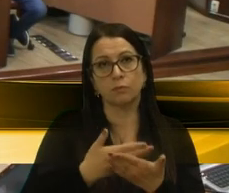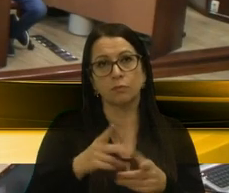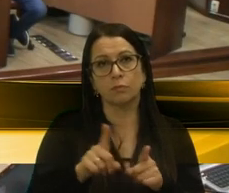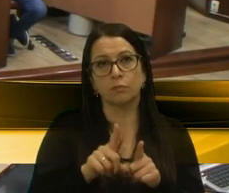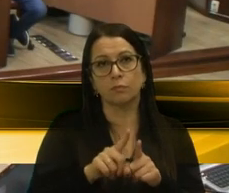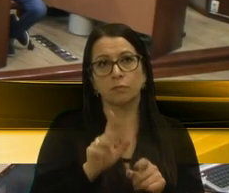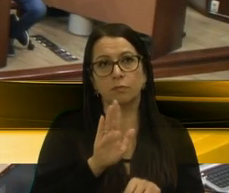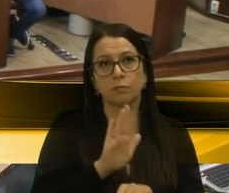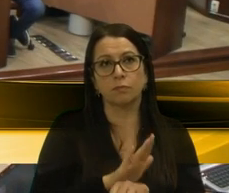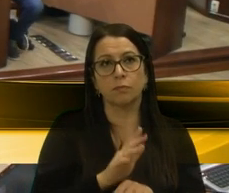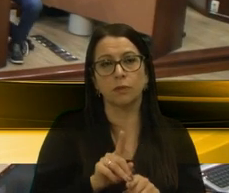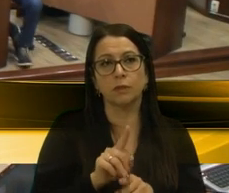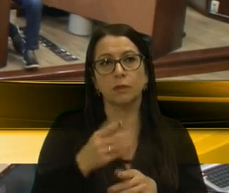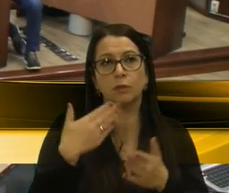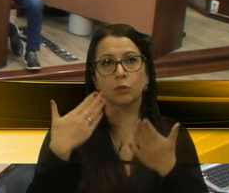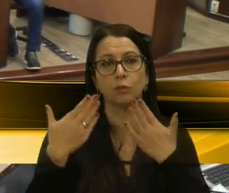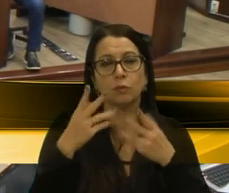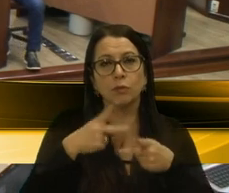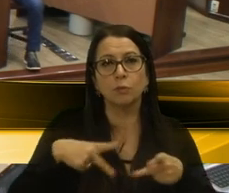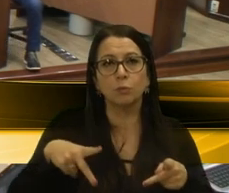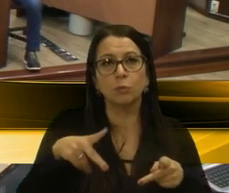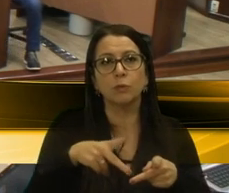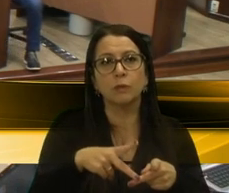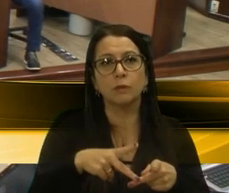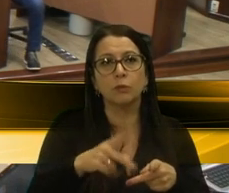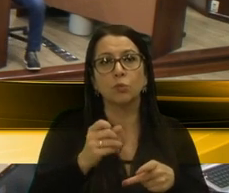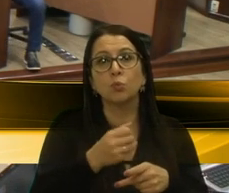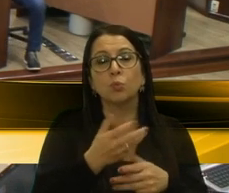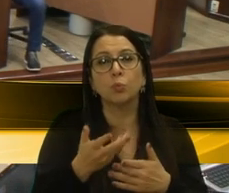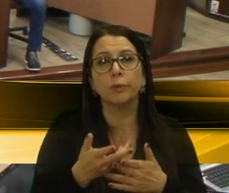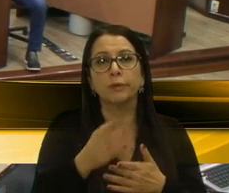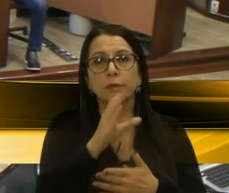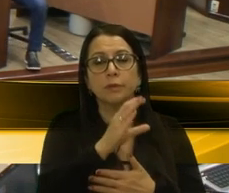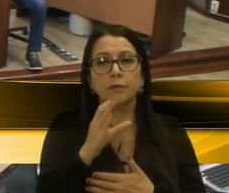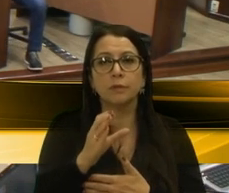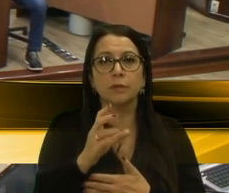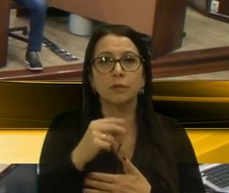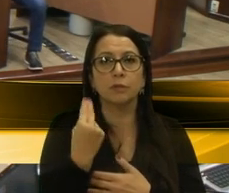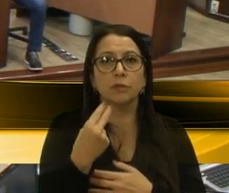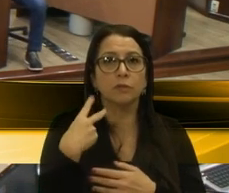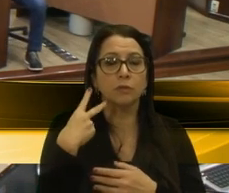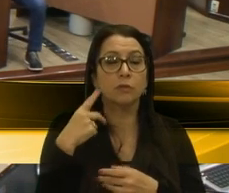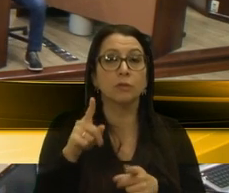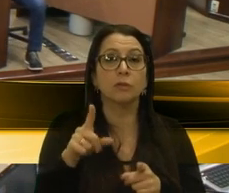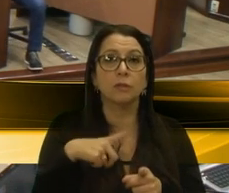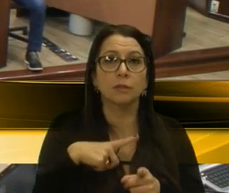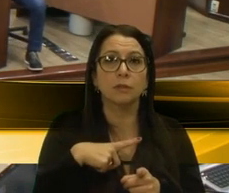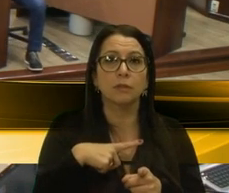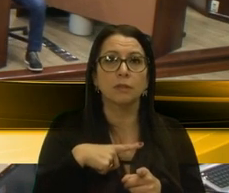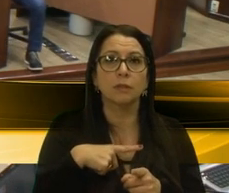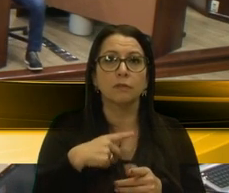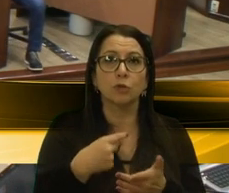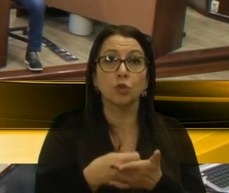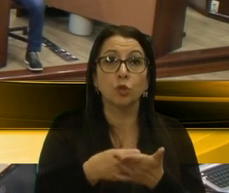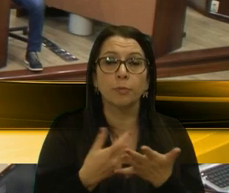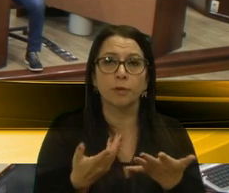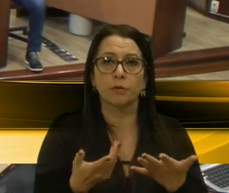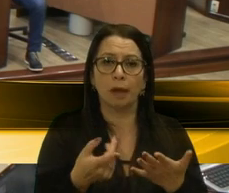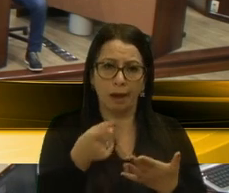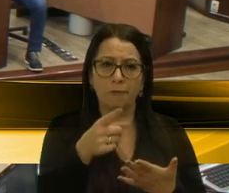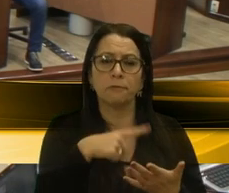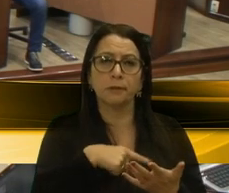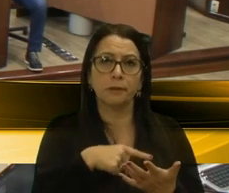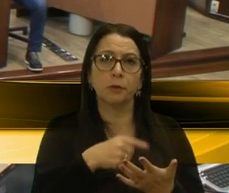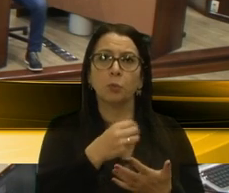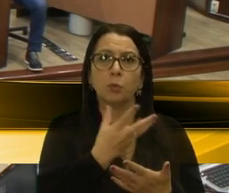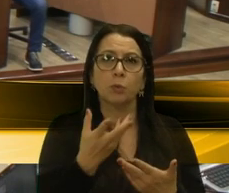nos auxiliar quanto a essa dúvida da população de quantos CCs nós, vereadores, temos, hein? Eles ficam nos cobrando. Ah, mas vocês têm